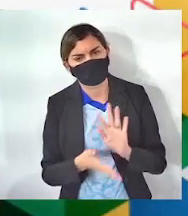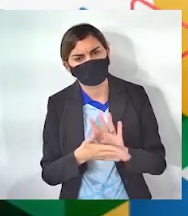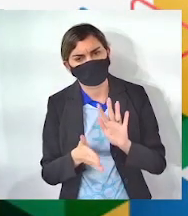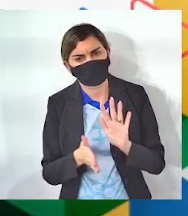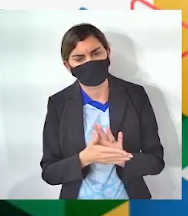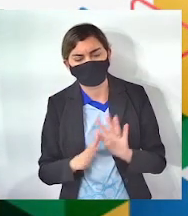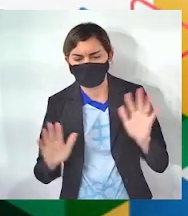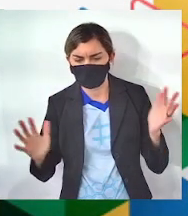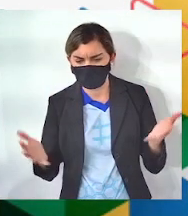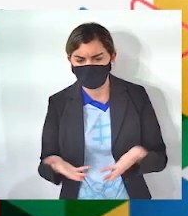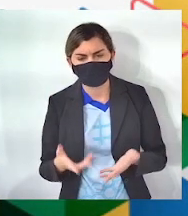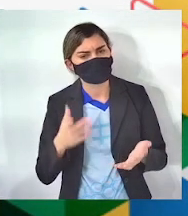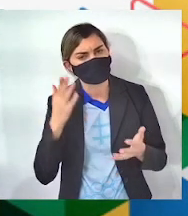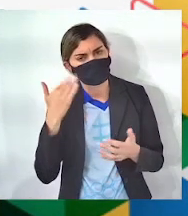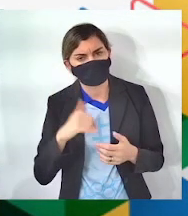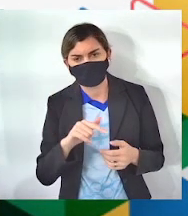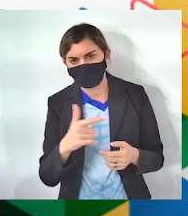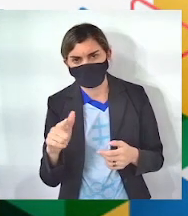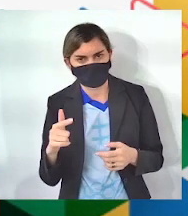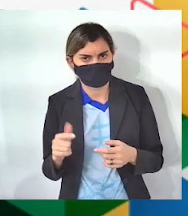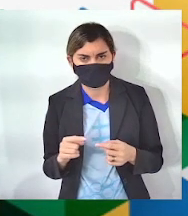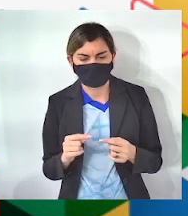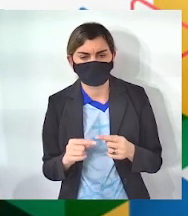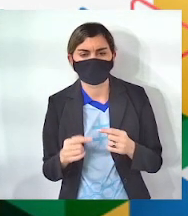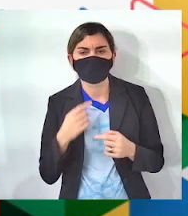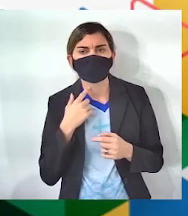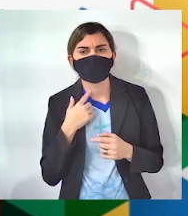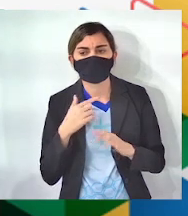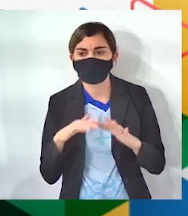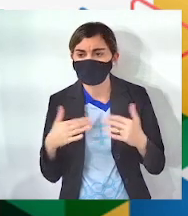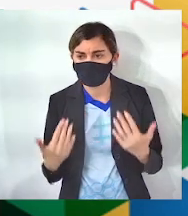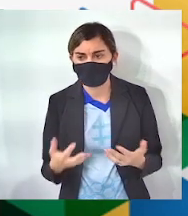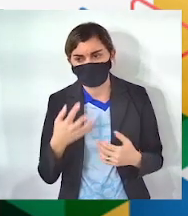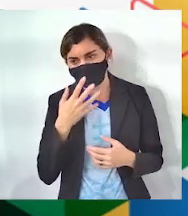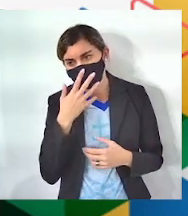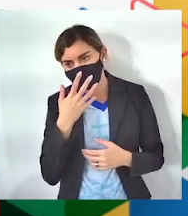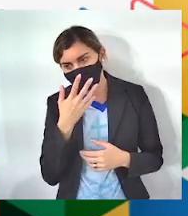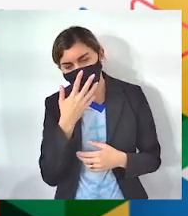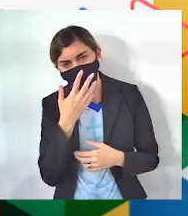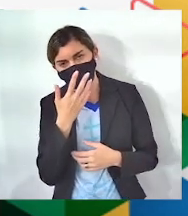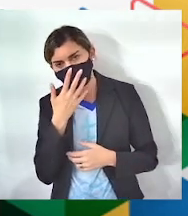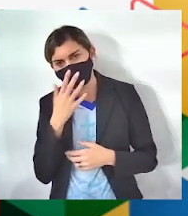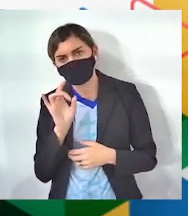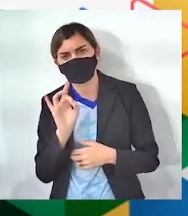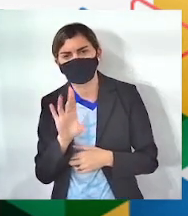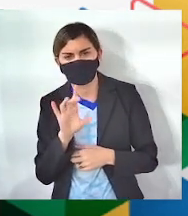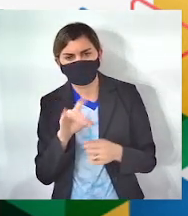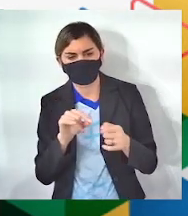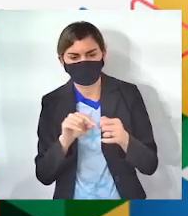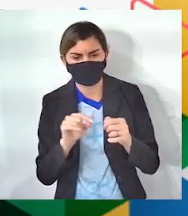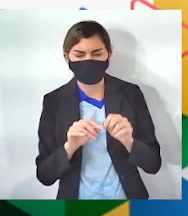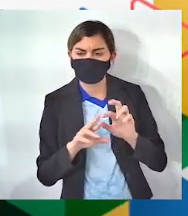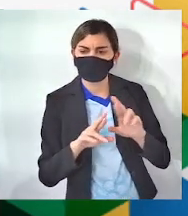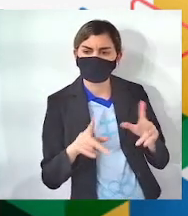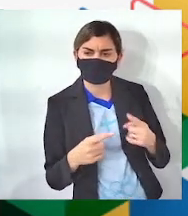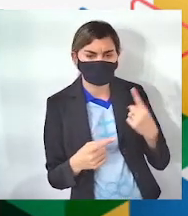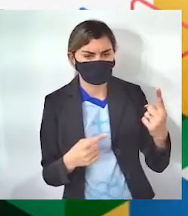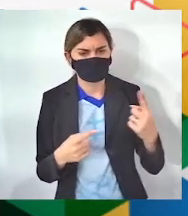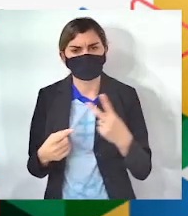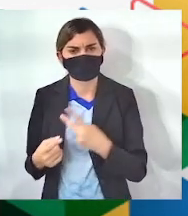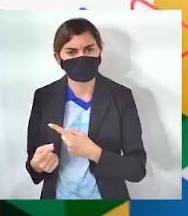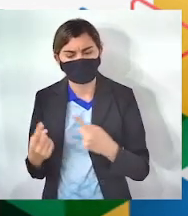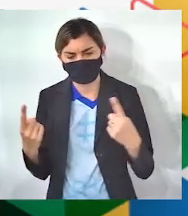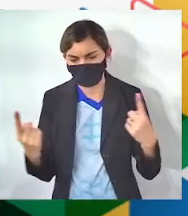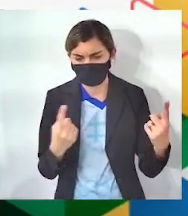mas hoje a gente sabe também que ele não procede. Então, observação aí, né? Só haverá razões diferentes de 1 para 1 se